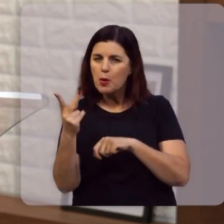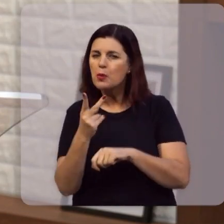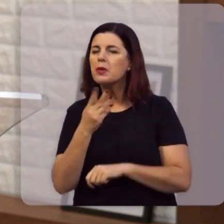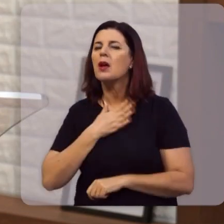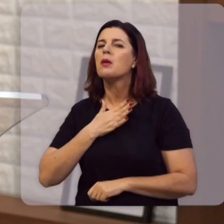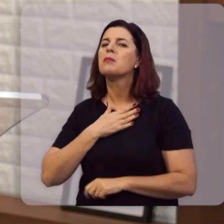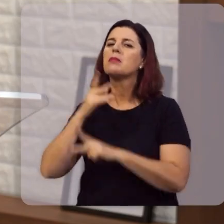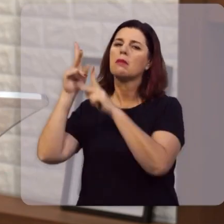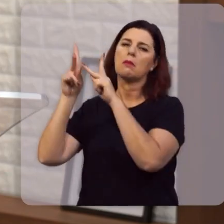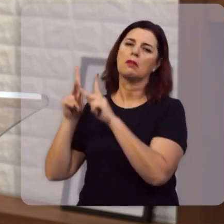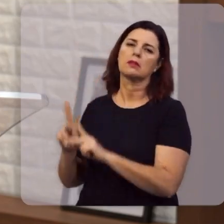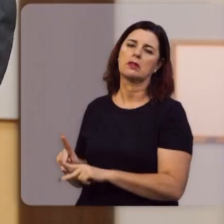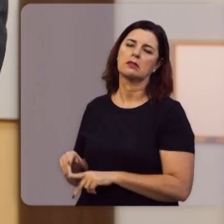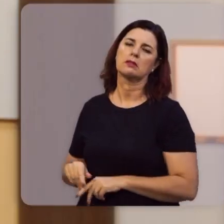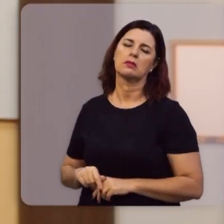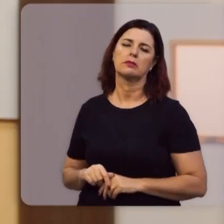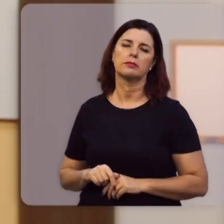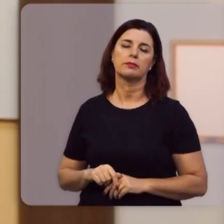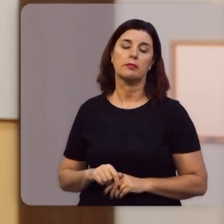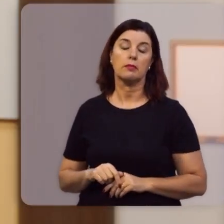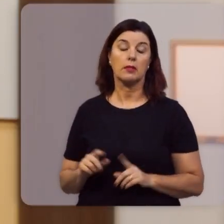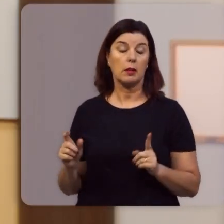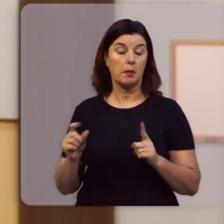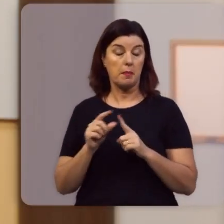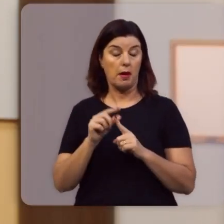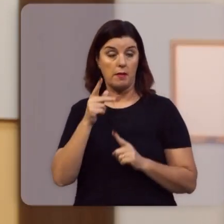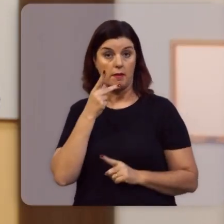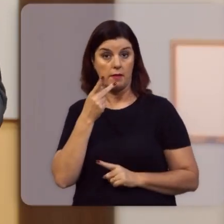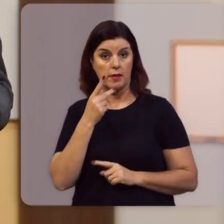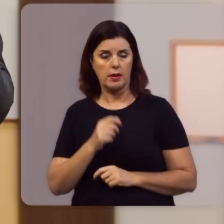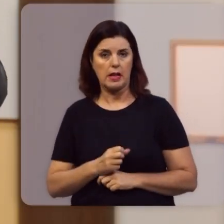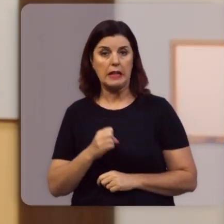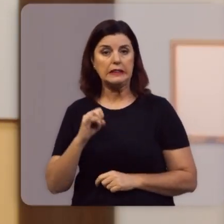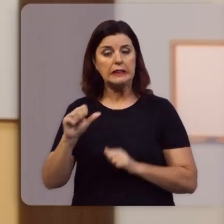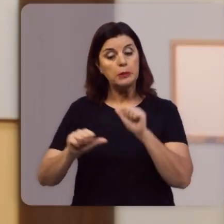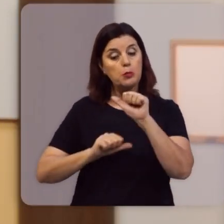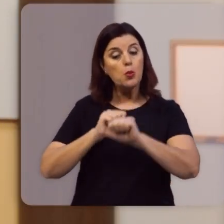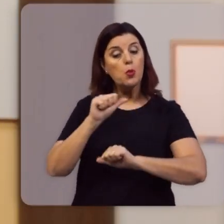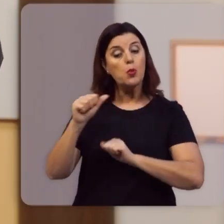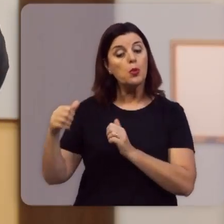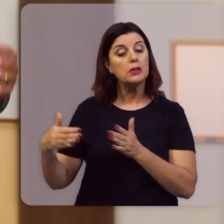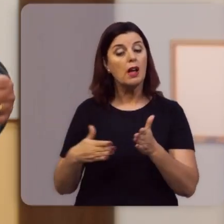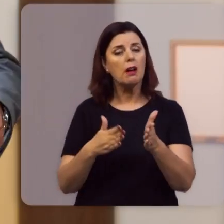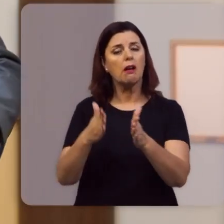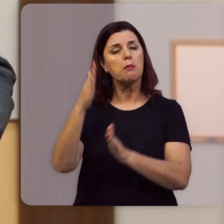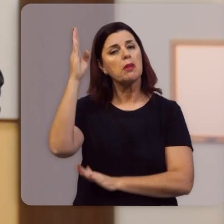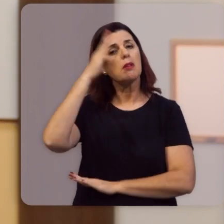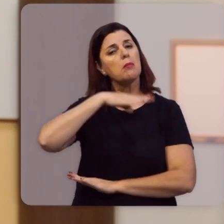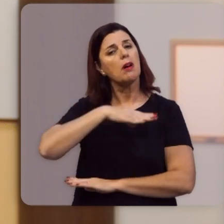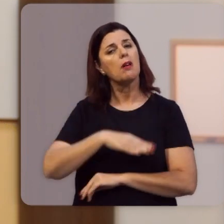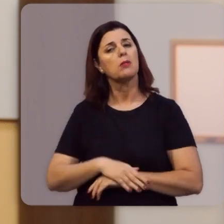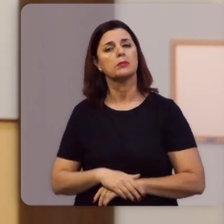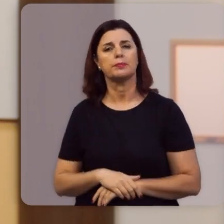face. Mas agora o texto diz, se o meu povo se converter de seus maus